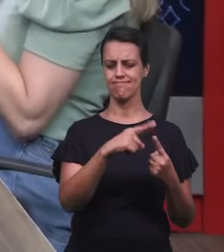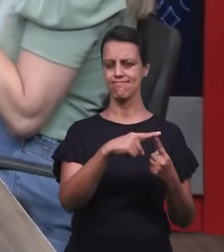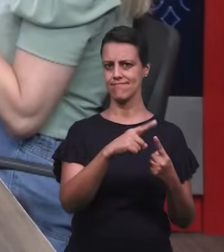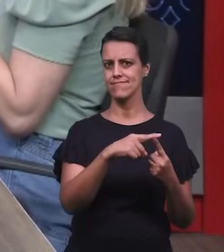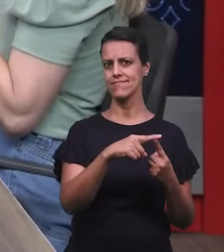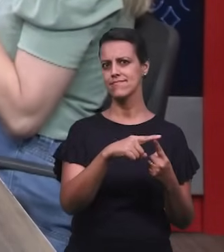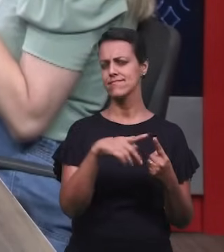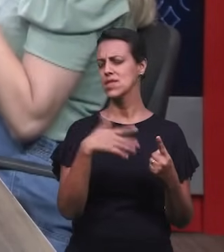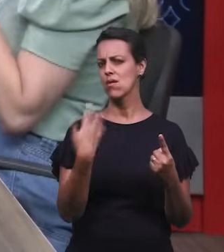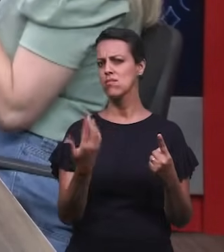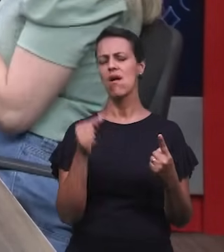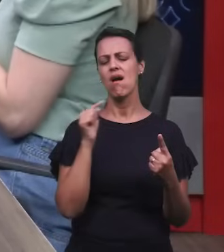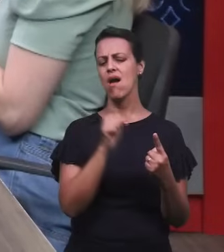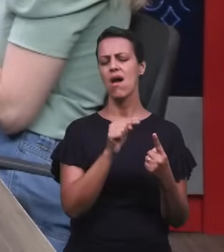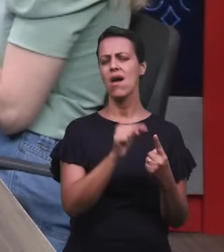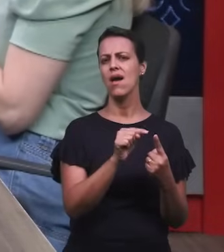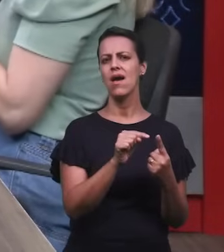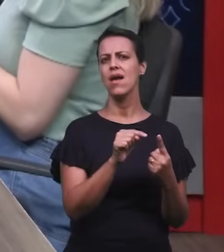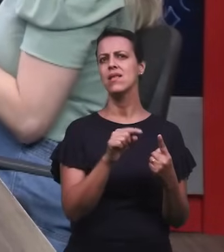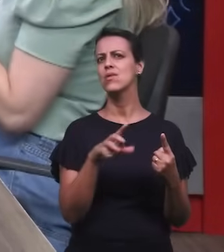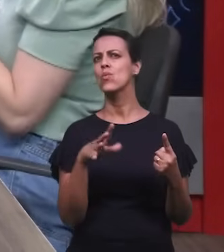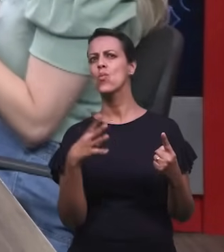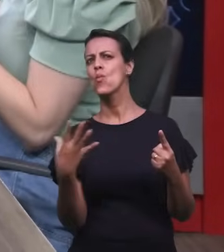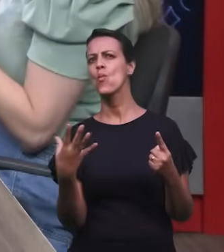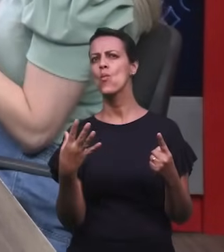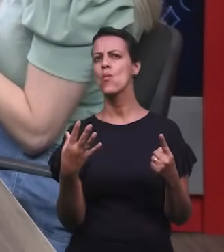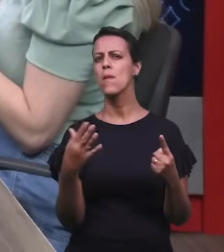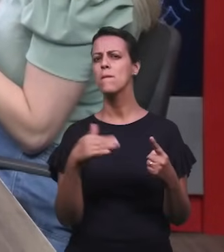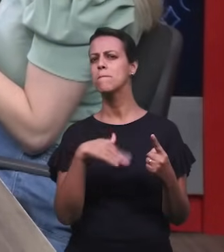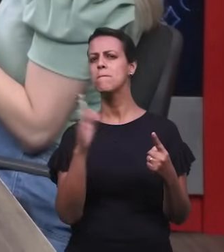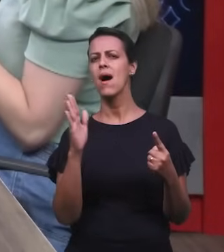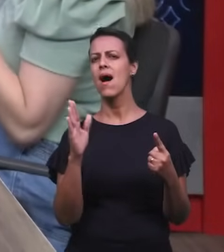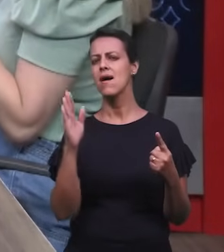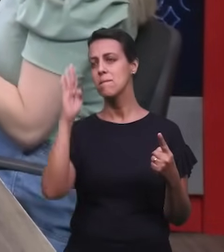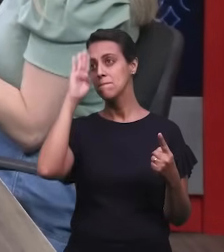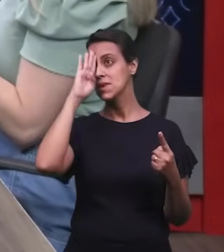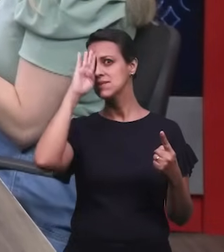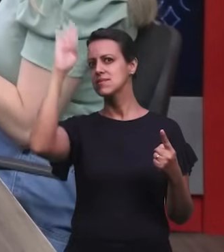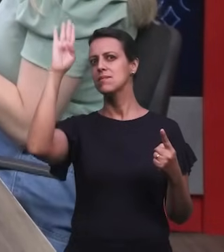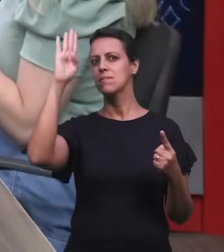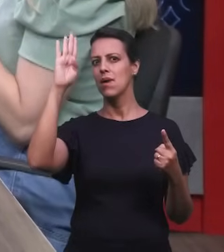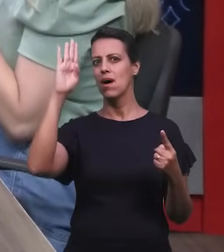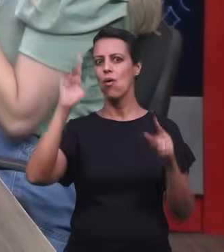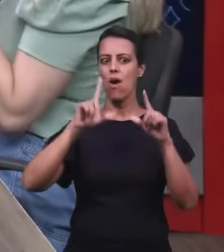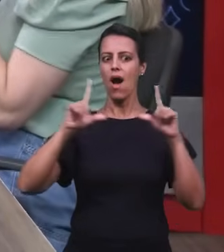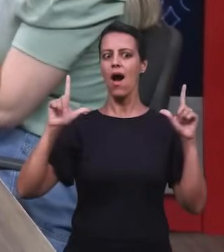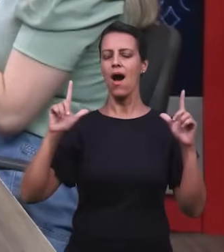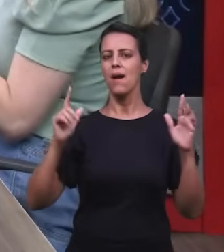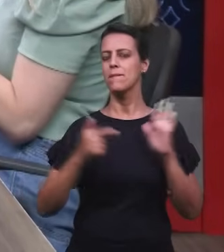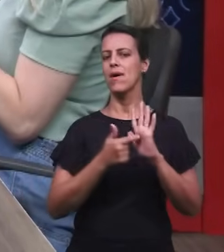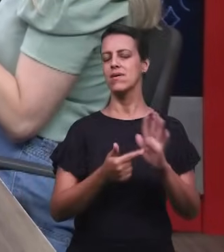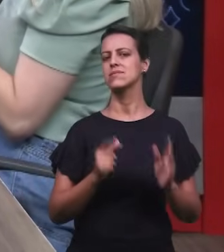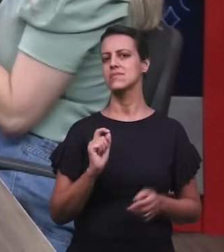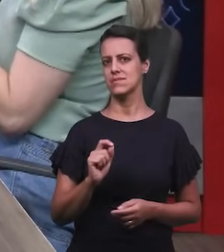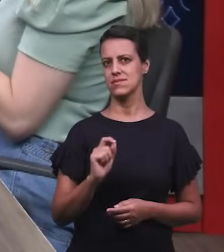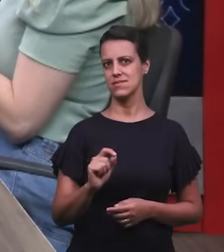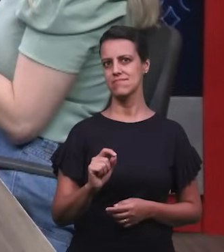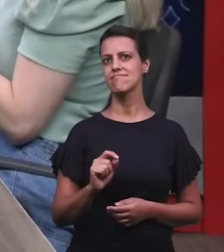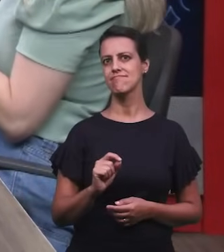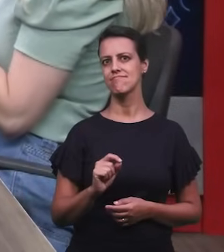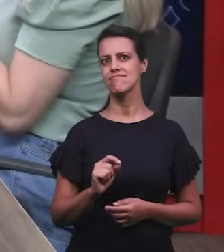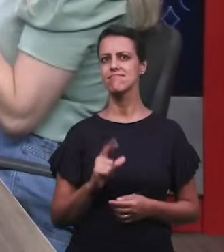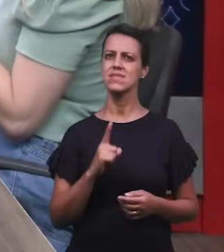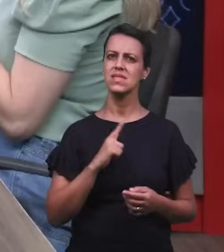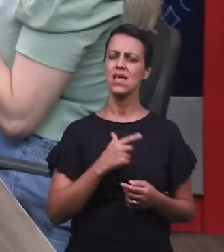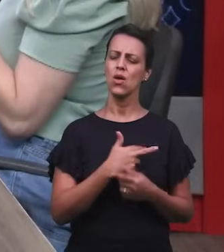os temperamentos têm pontos fortes e pontos a serem trabalhados. Todos nós somos assim. Temos nossas habilidades, nossas